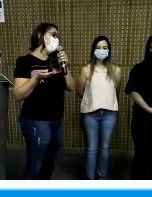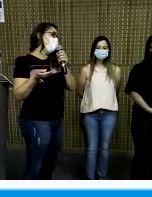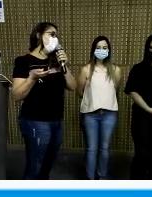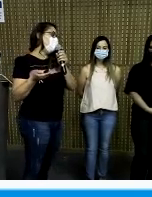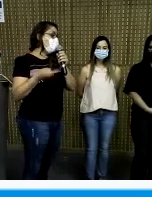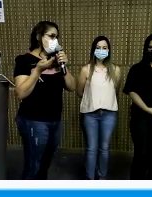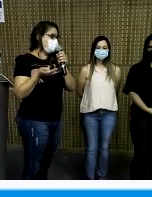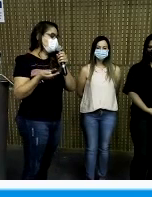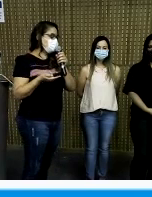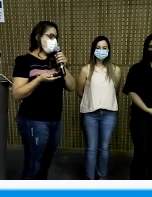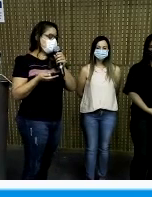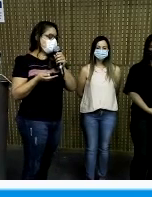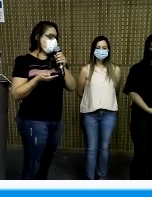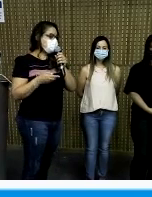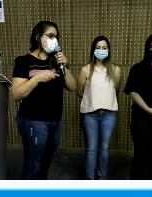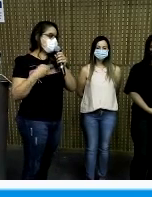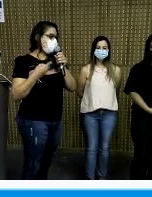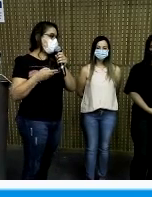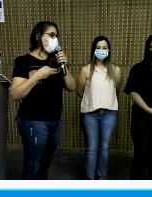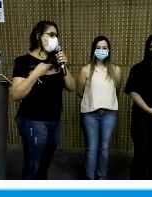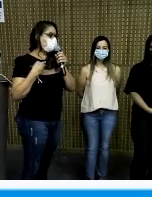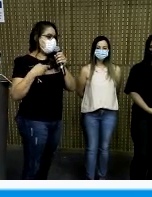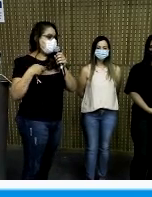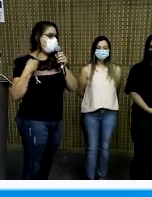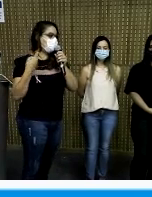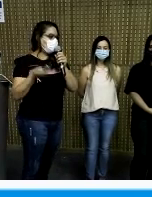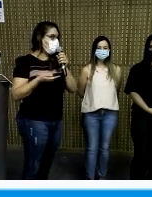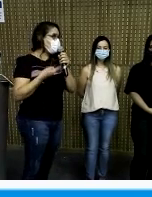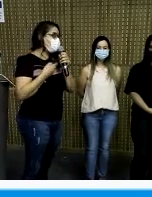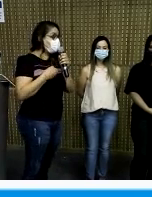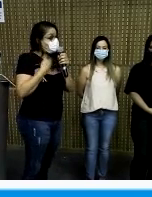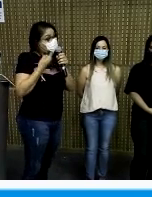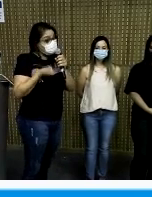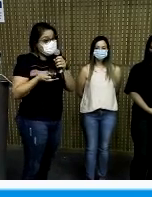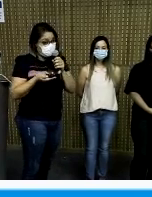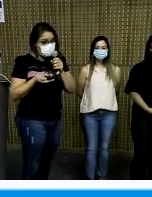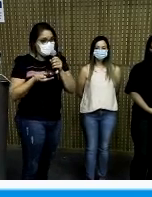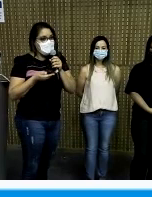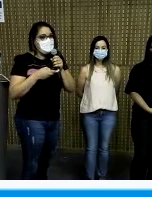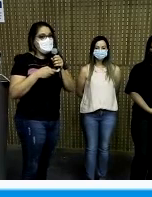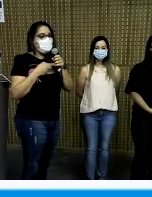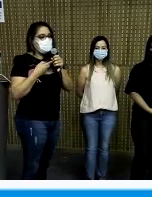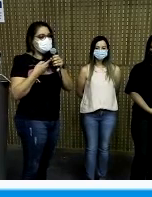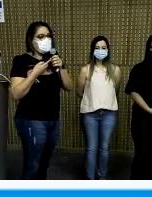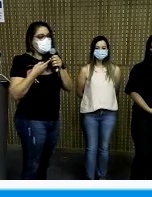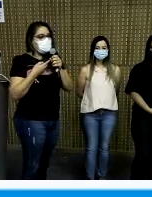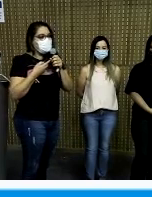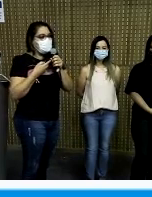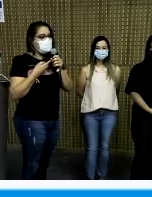e algumas das outras apresentações, e o pessoal colocava da equipe odontológica e tudo, nós só temos uma.